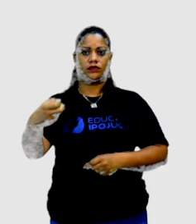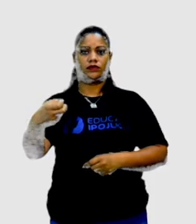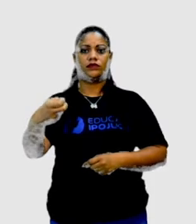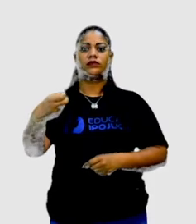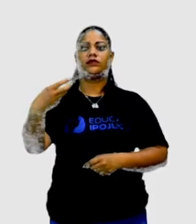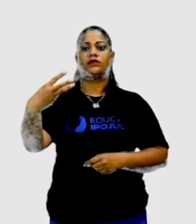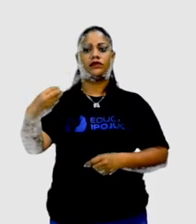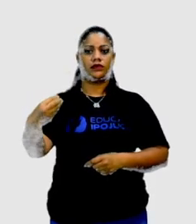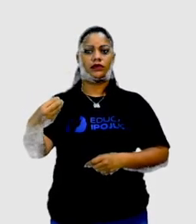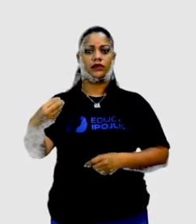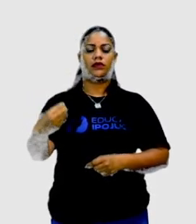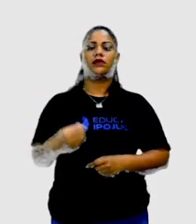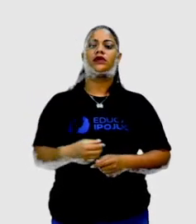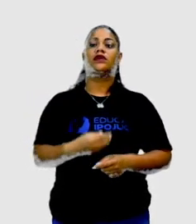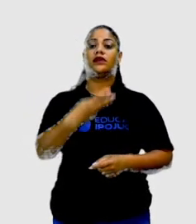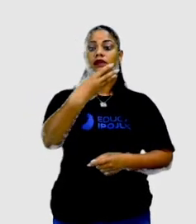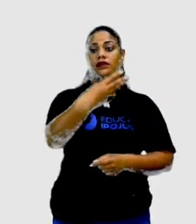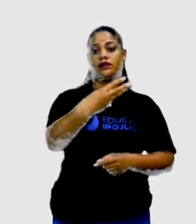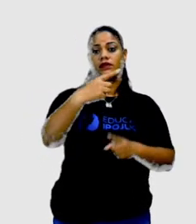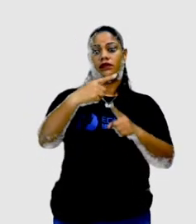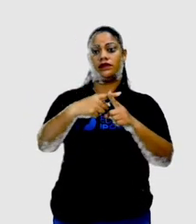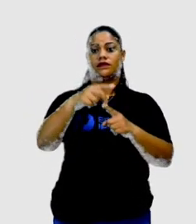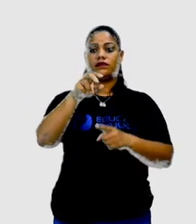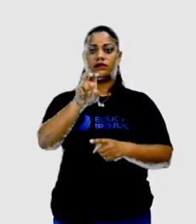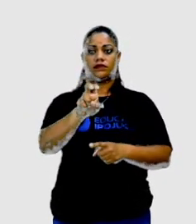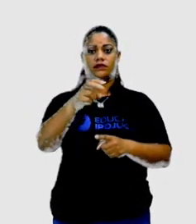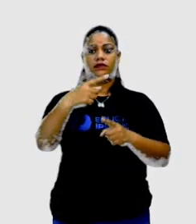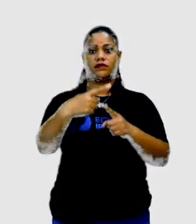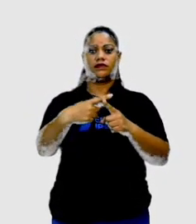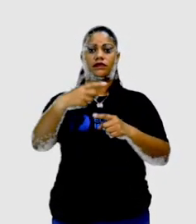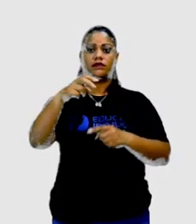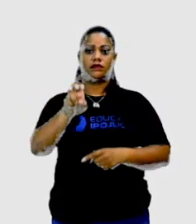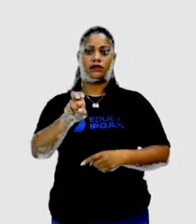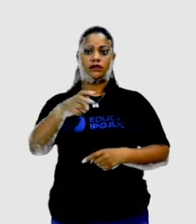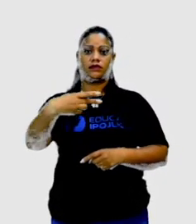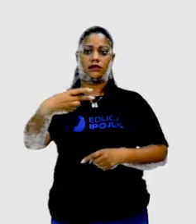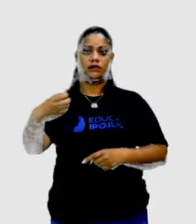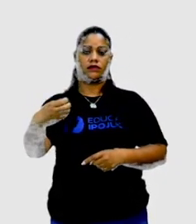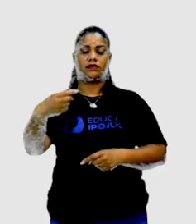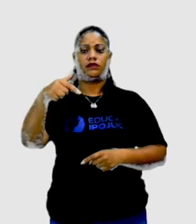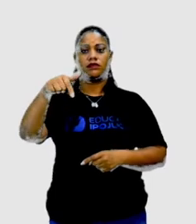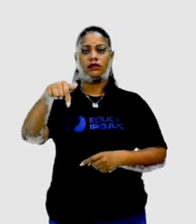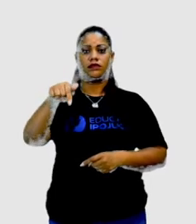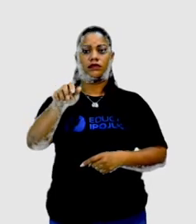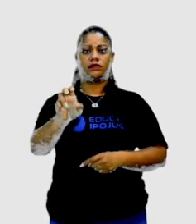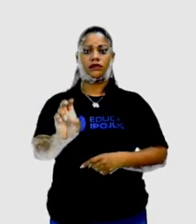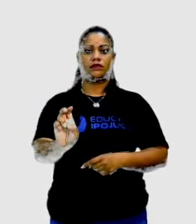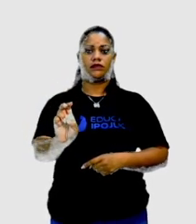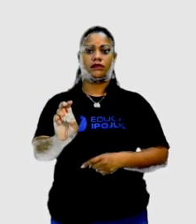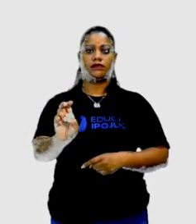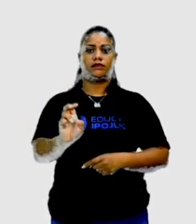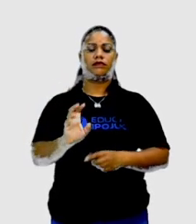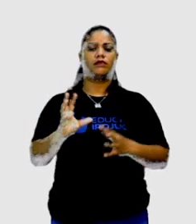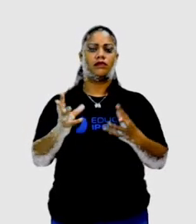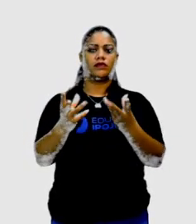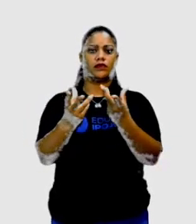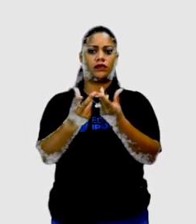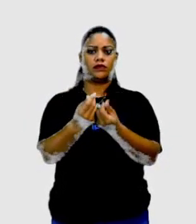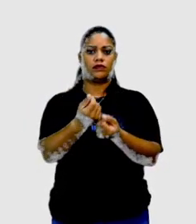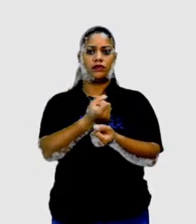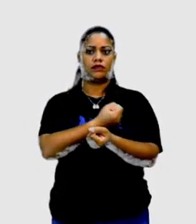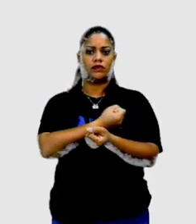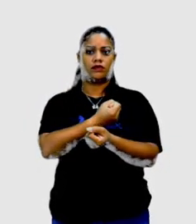vai dar 30, e o 3 vezes 5 vezes 5, que vai dar 75. Todos